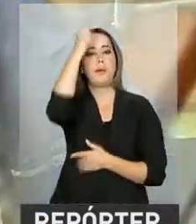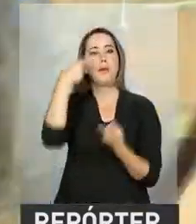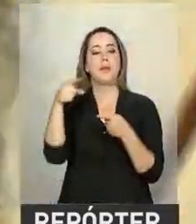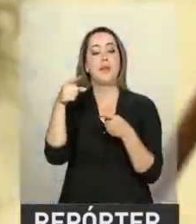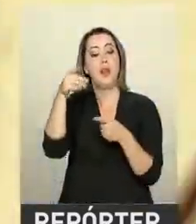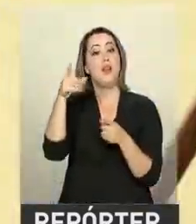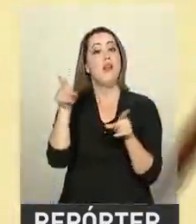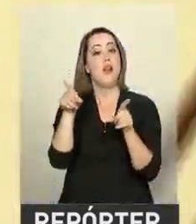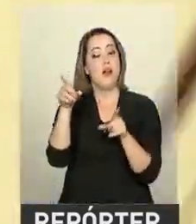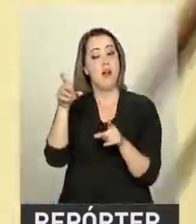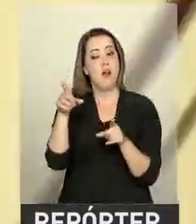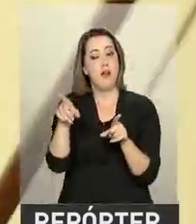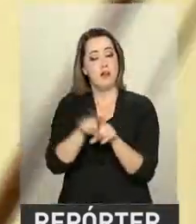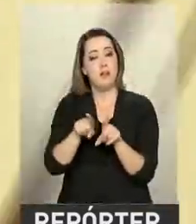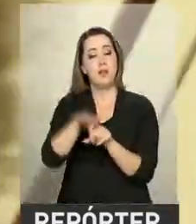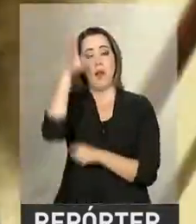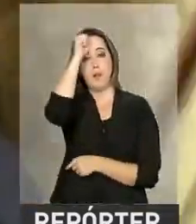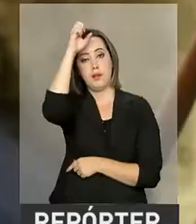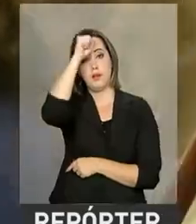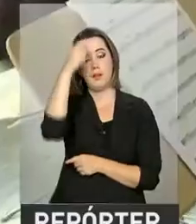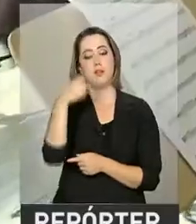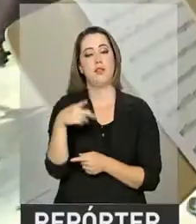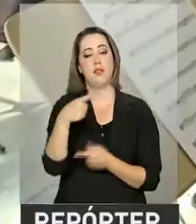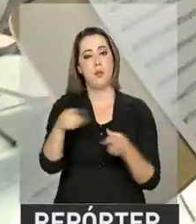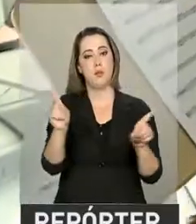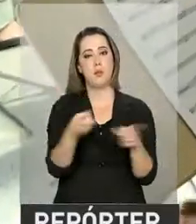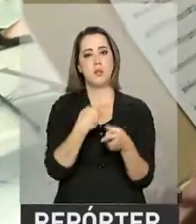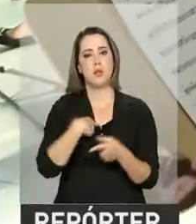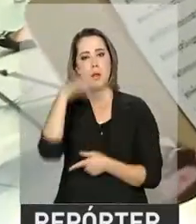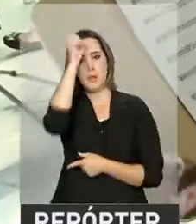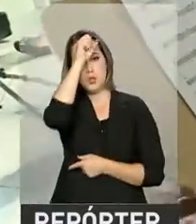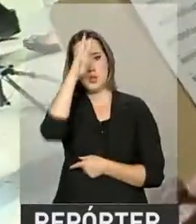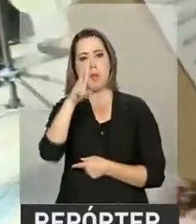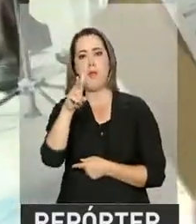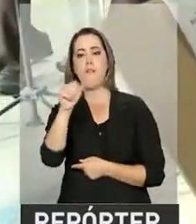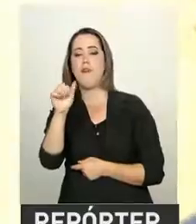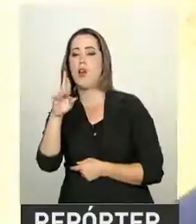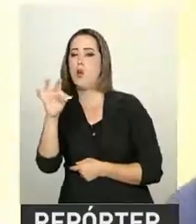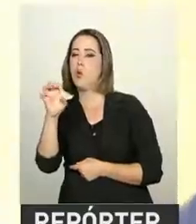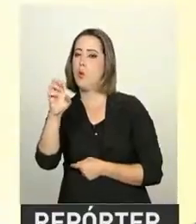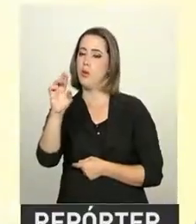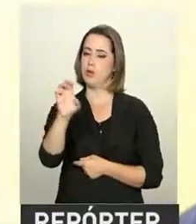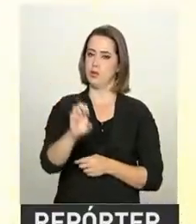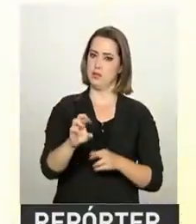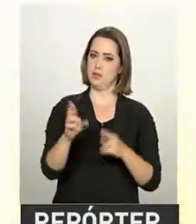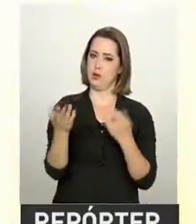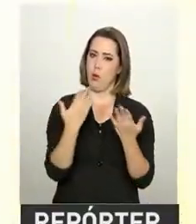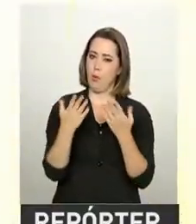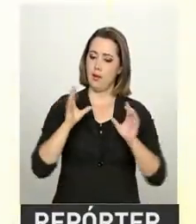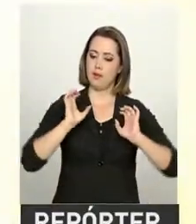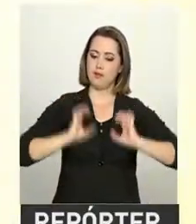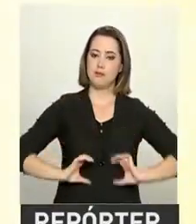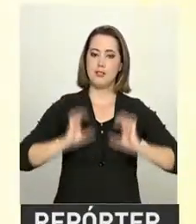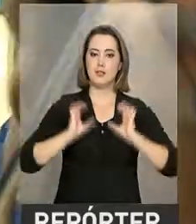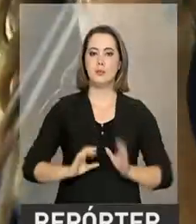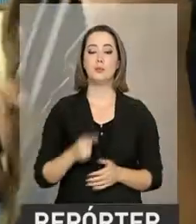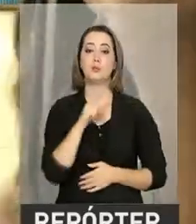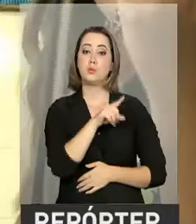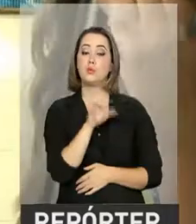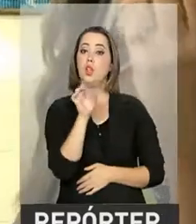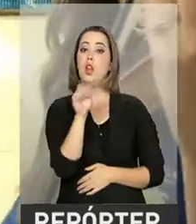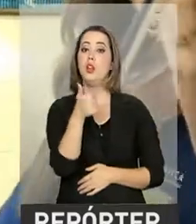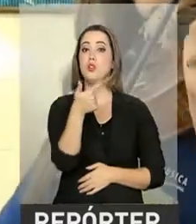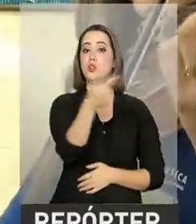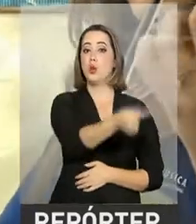você aprende também valores que vão ser muito importantes para a sua vida enquanto cidadão. Mariana tem apenas 17 anos, mas já